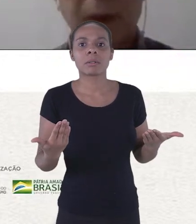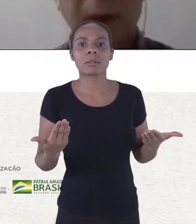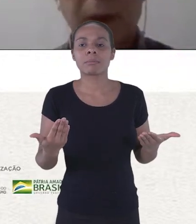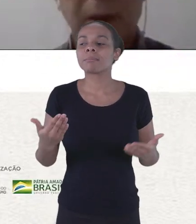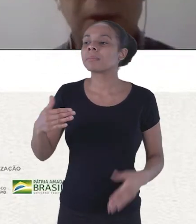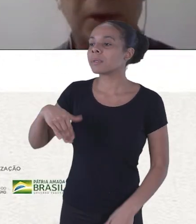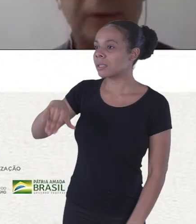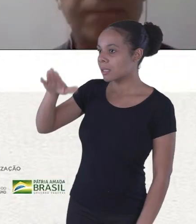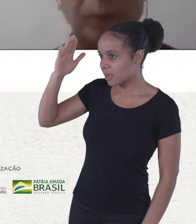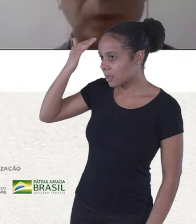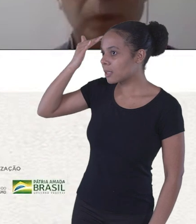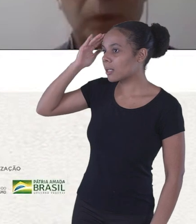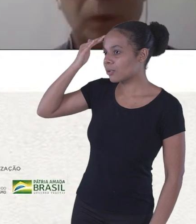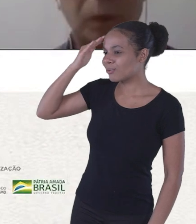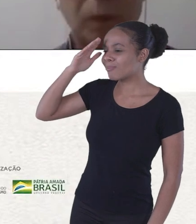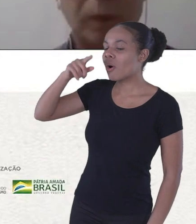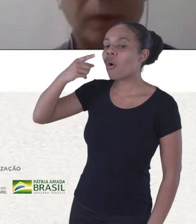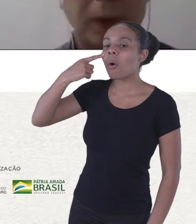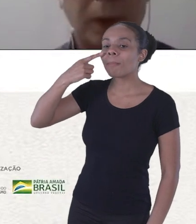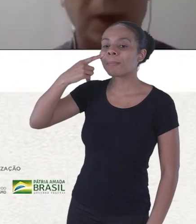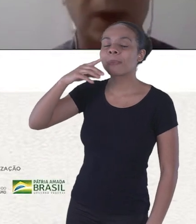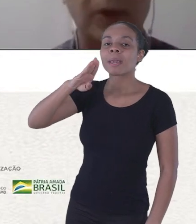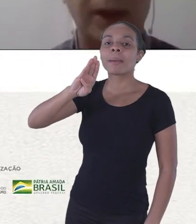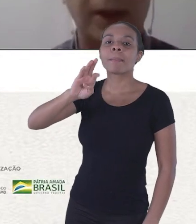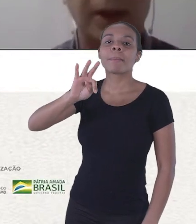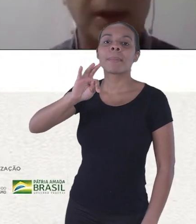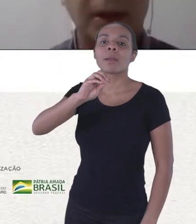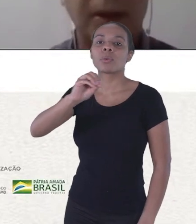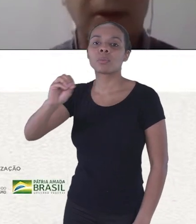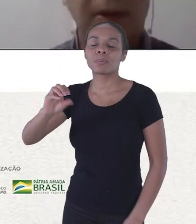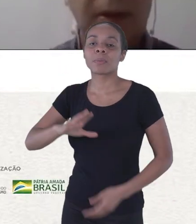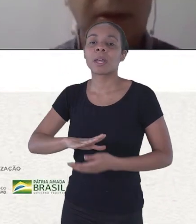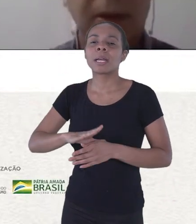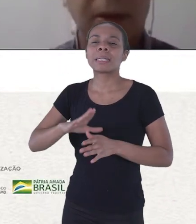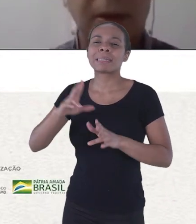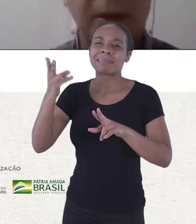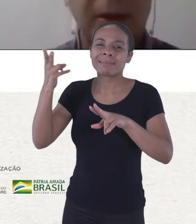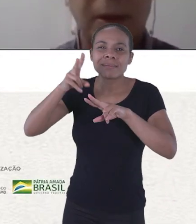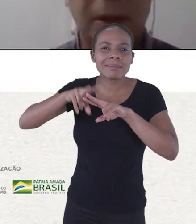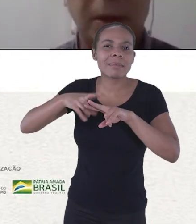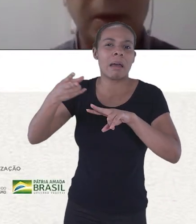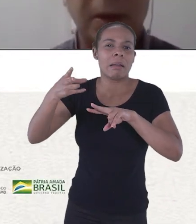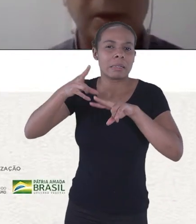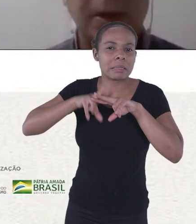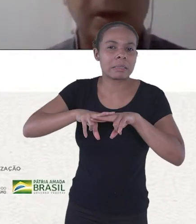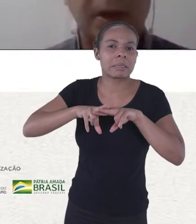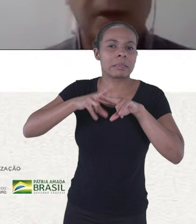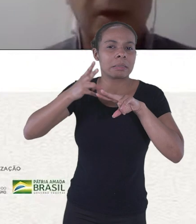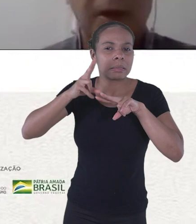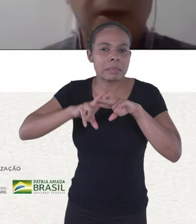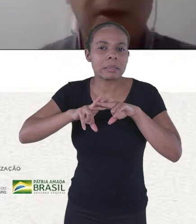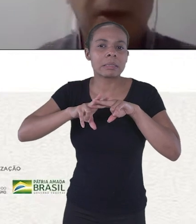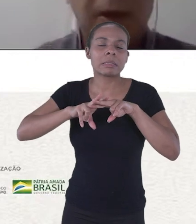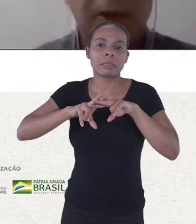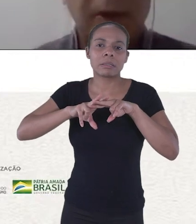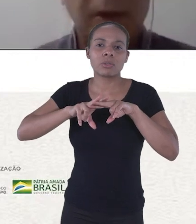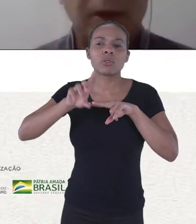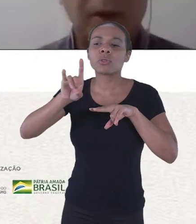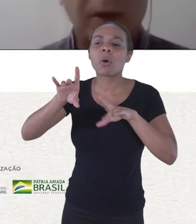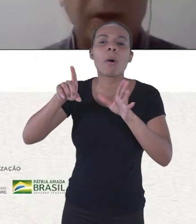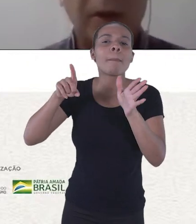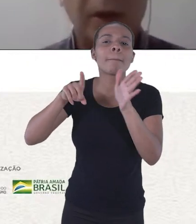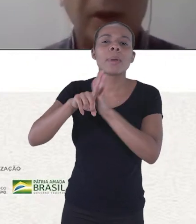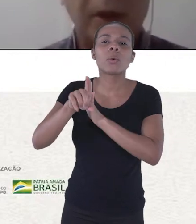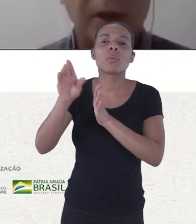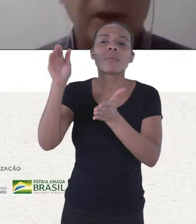Eu entendi. Beto, tá dando uma travadinha a sua agora, fala? pode repetir Faço uma pergunta o final, contexto Beto. histórico